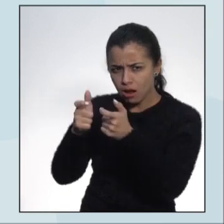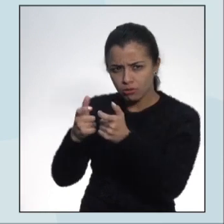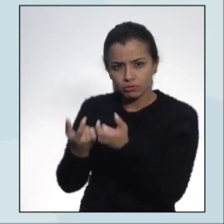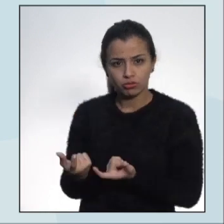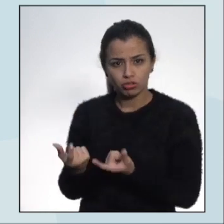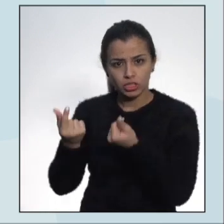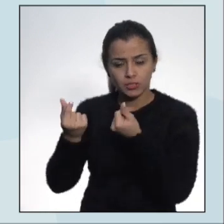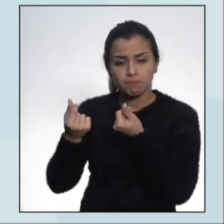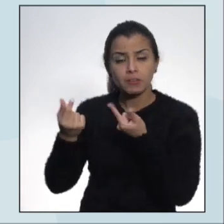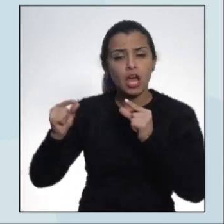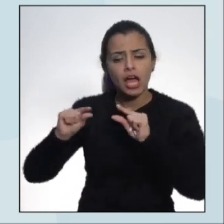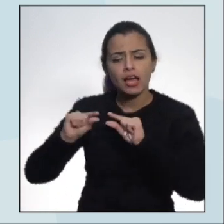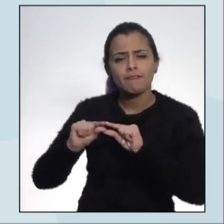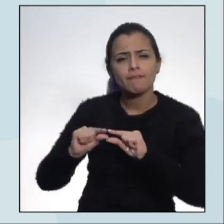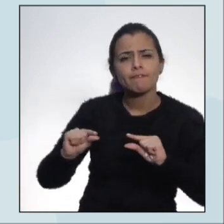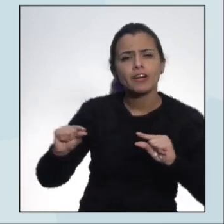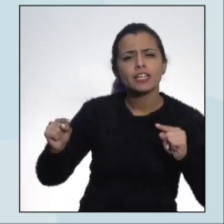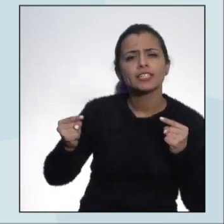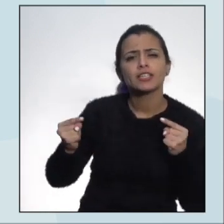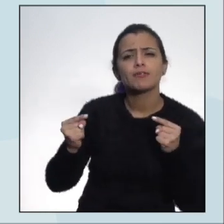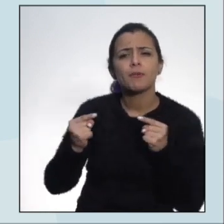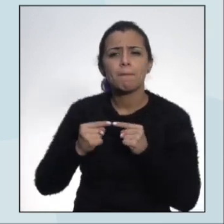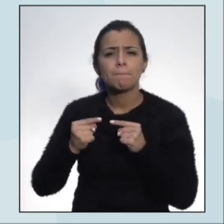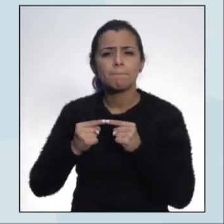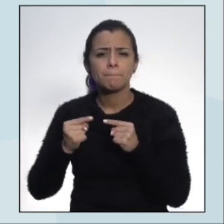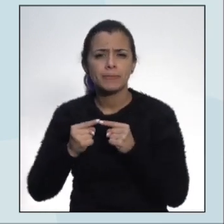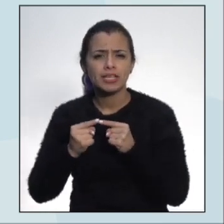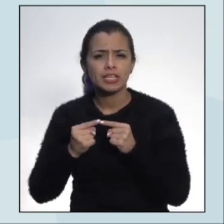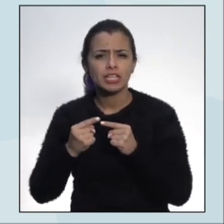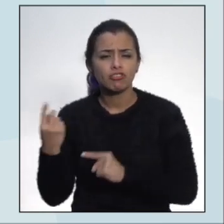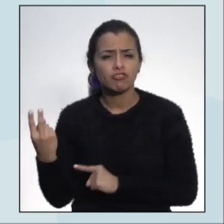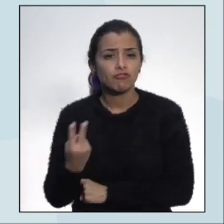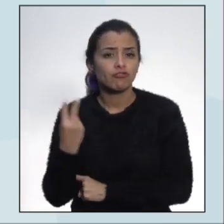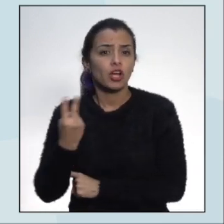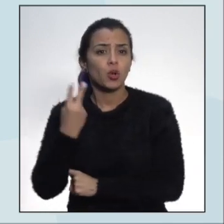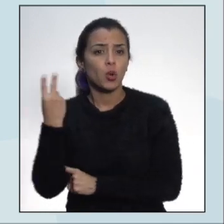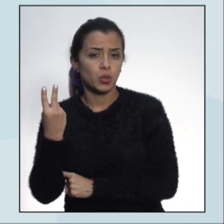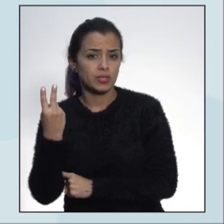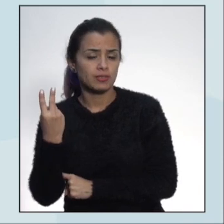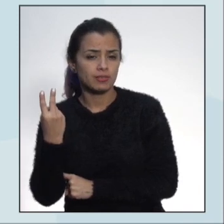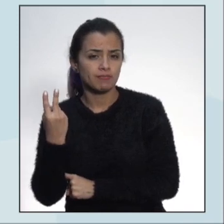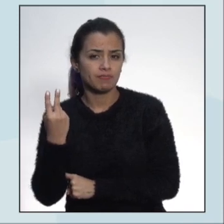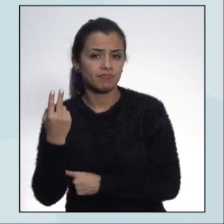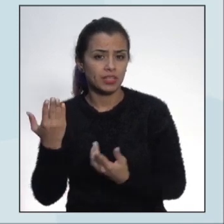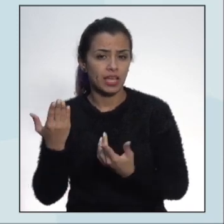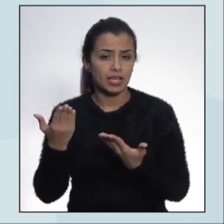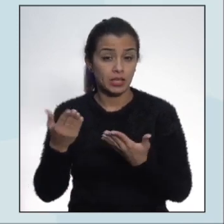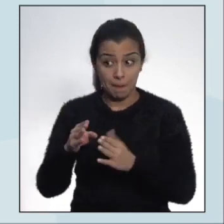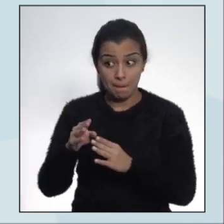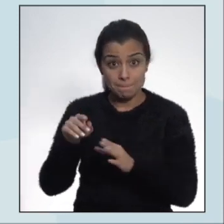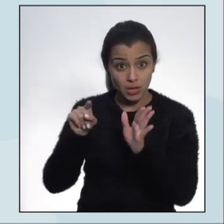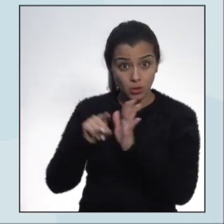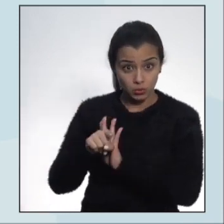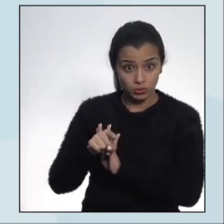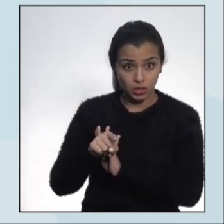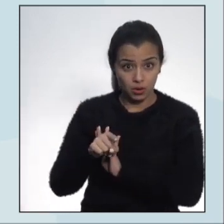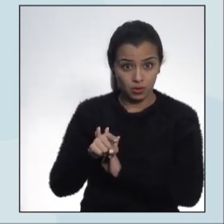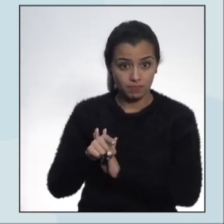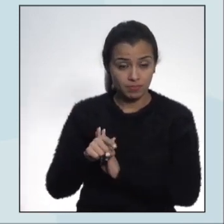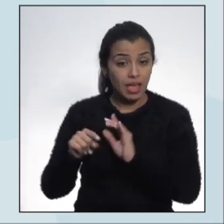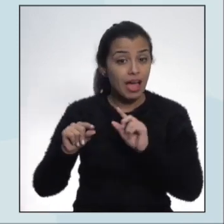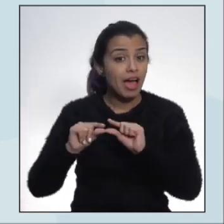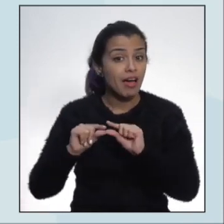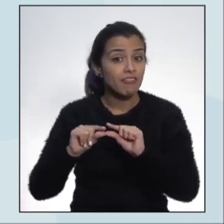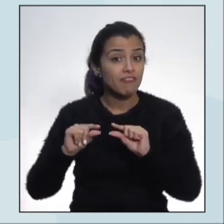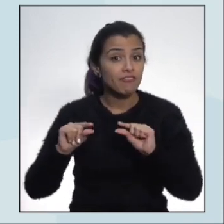caráter, considerando os valores éticos e morais da sociedade? Então a pergunta é: em qual frase é evidenciado, fica bem claro